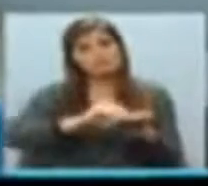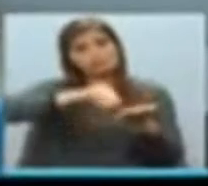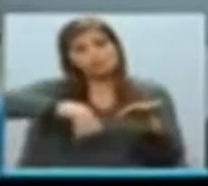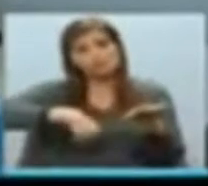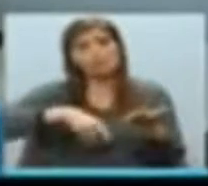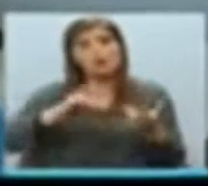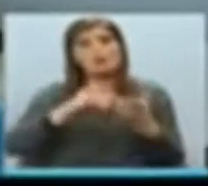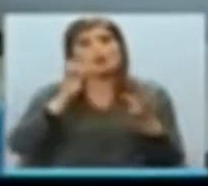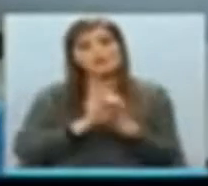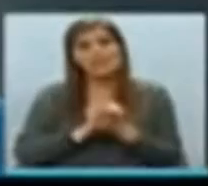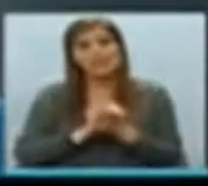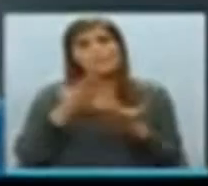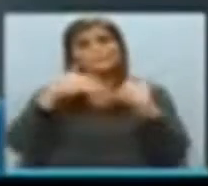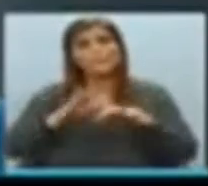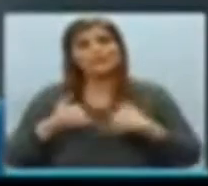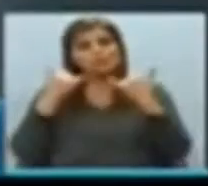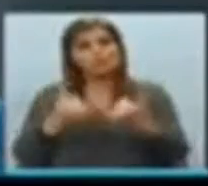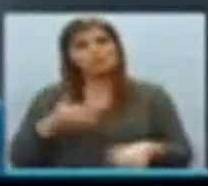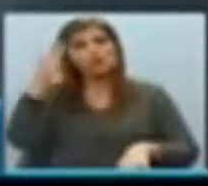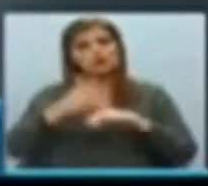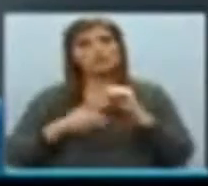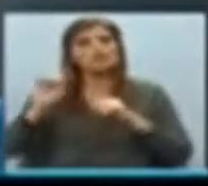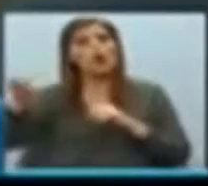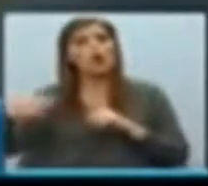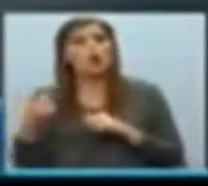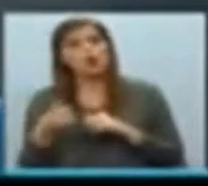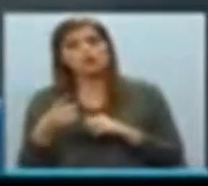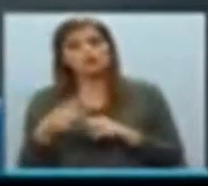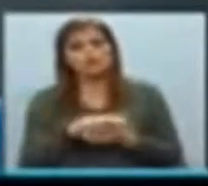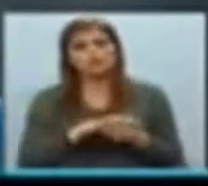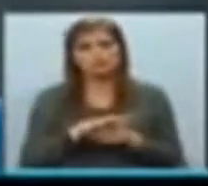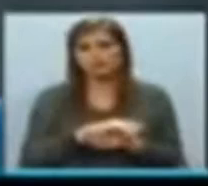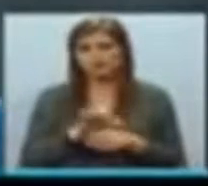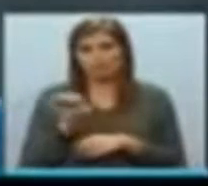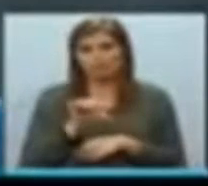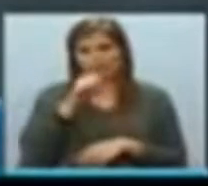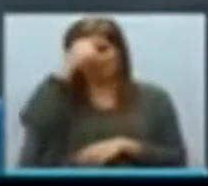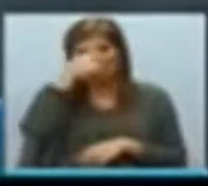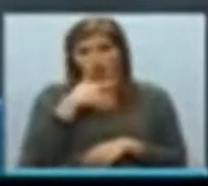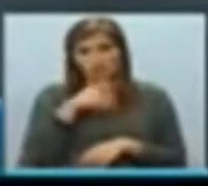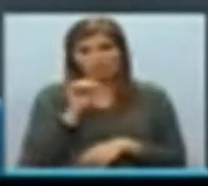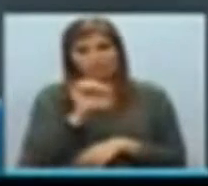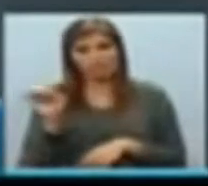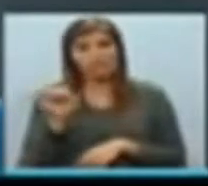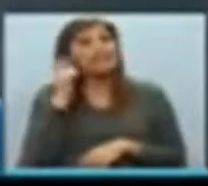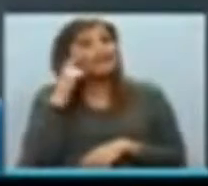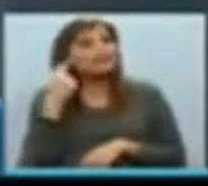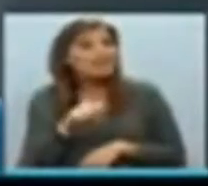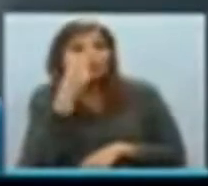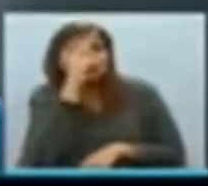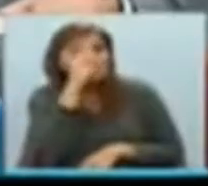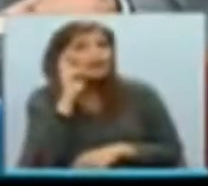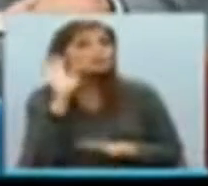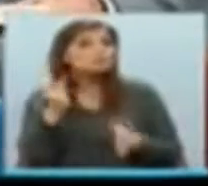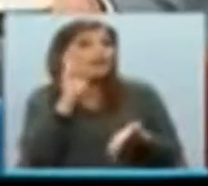acontece a outra enfim uma outra tragédia na história deles que aí quem tiver curiosidade pequeno trailer no